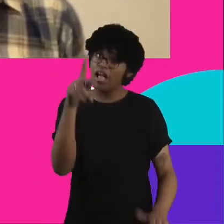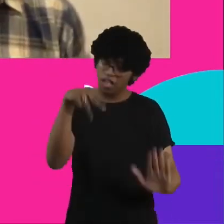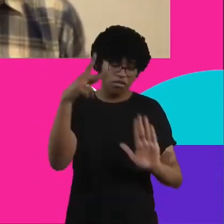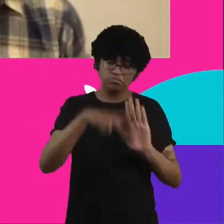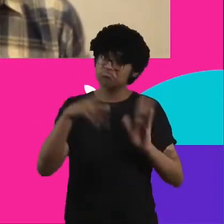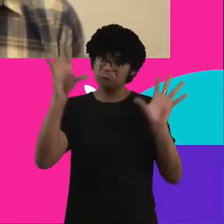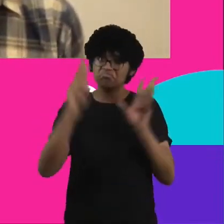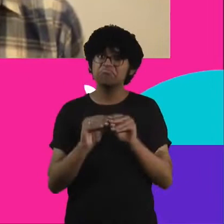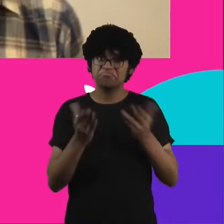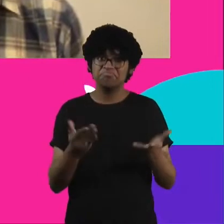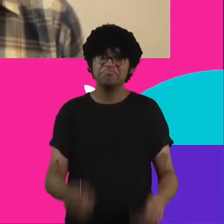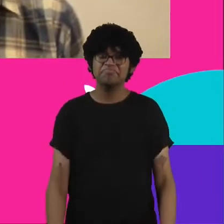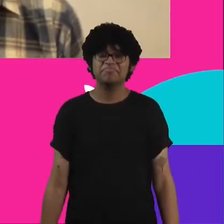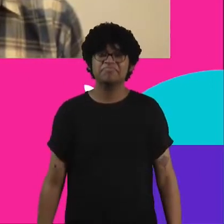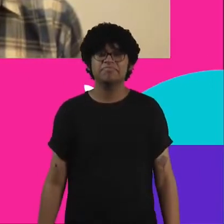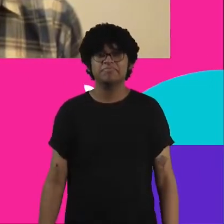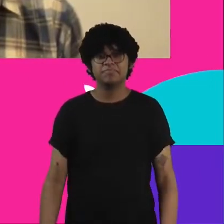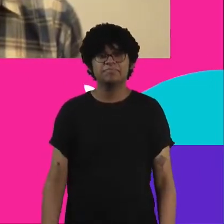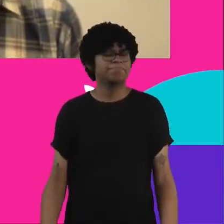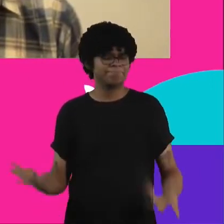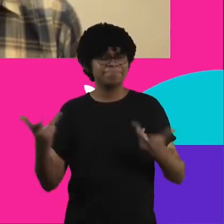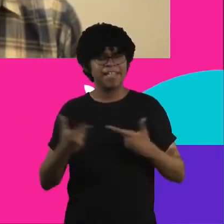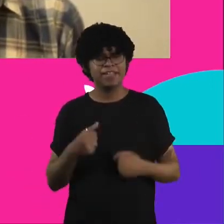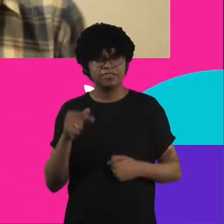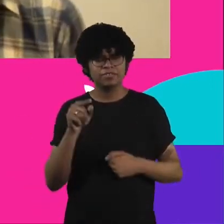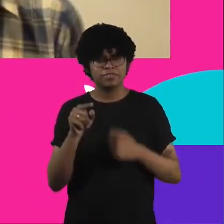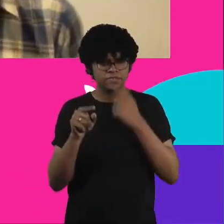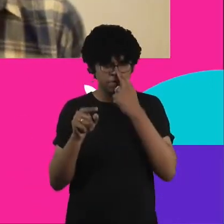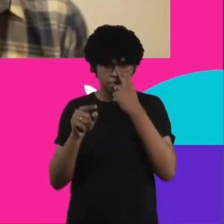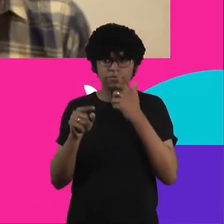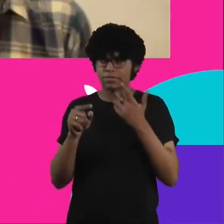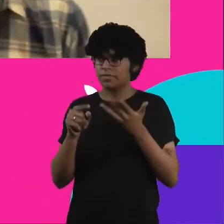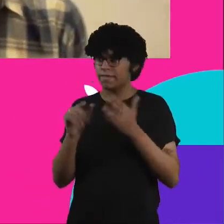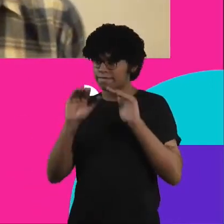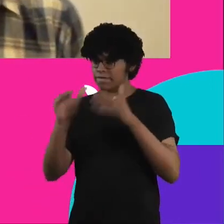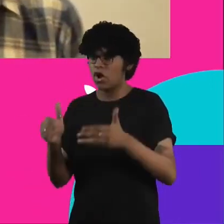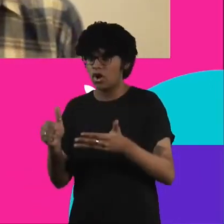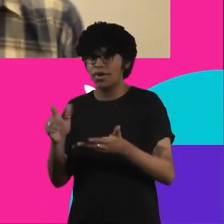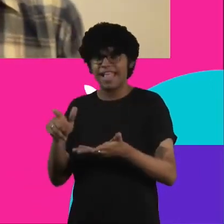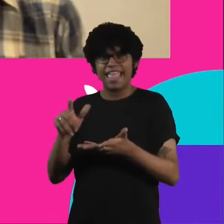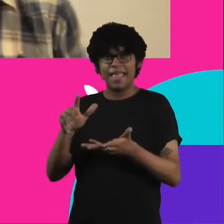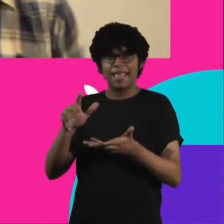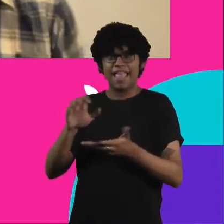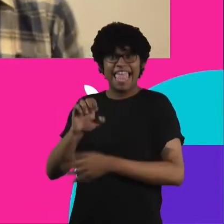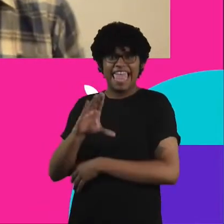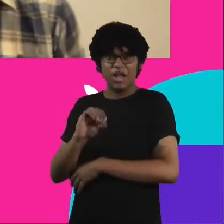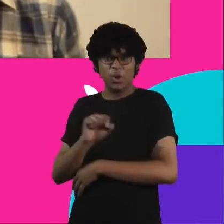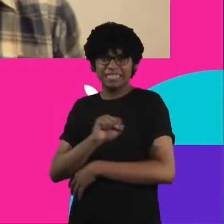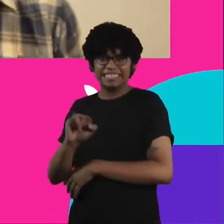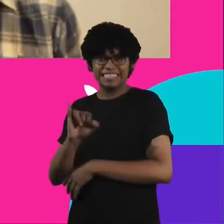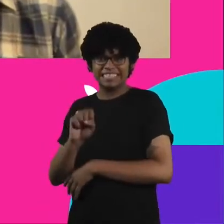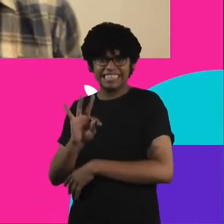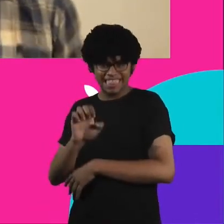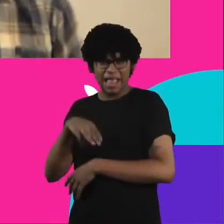do governo, enfim, é isso que a gente quer, essa é a nossa esperança com esse projeto. Isso é incrível, então você está mais concentrado no ecossistema